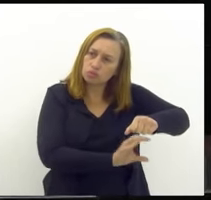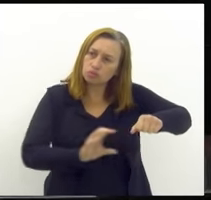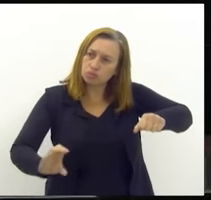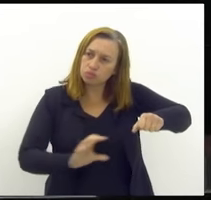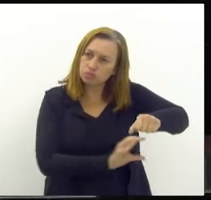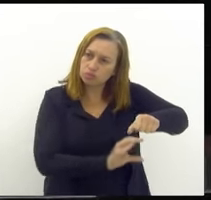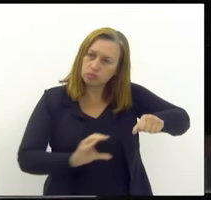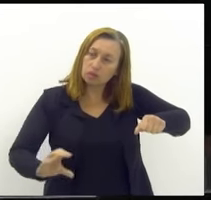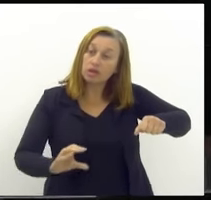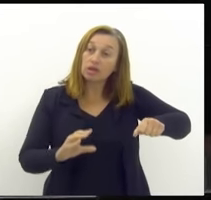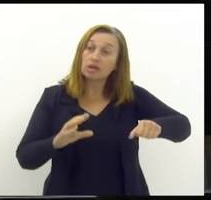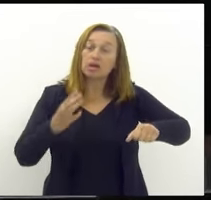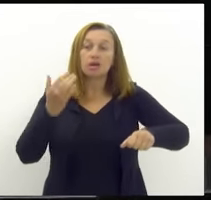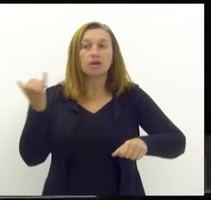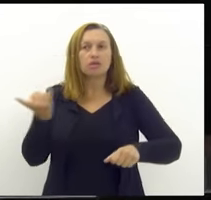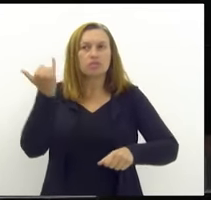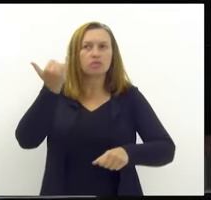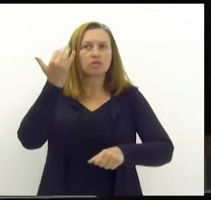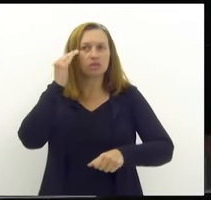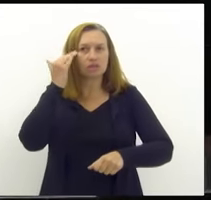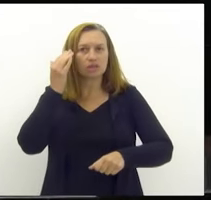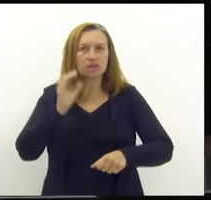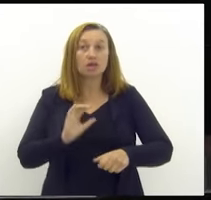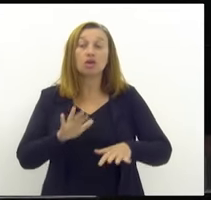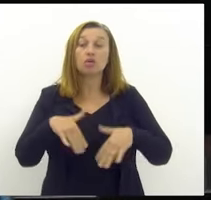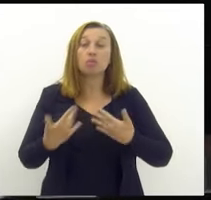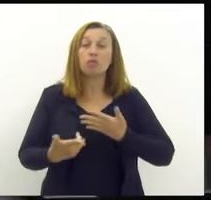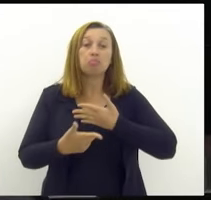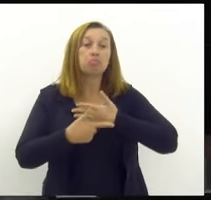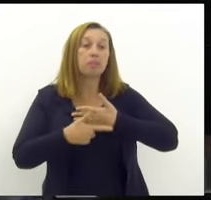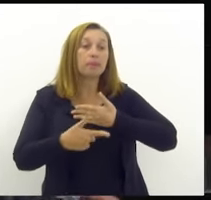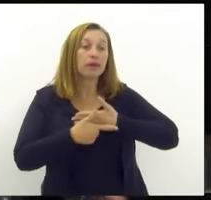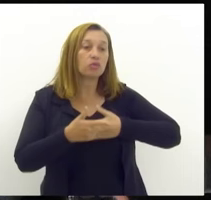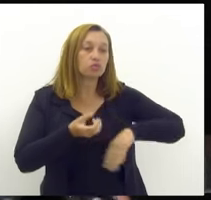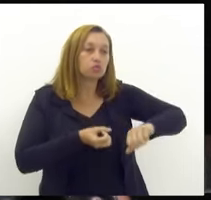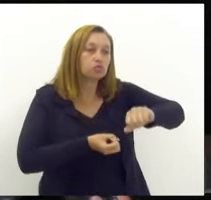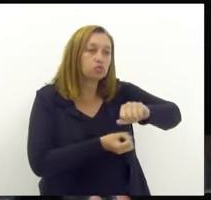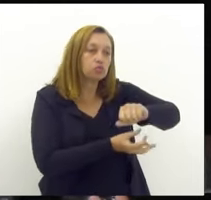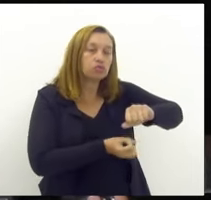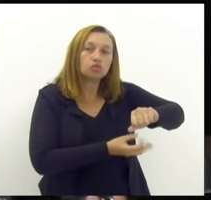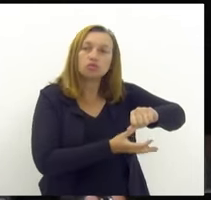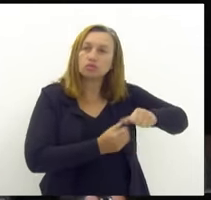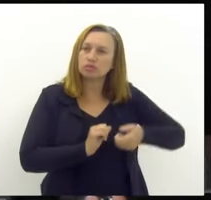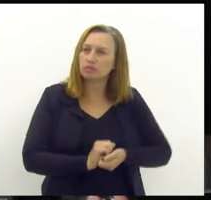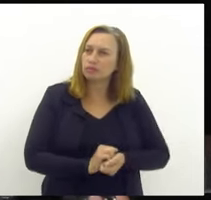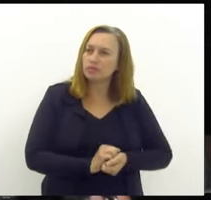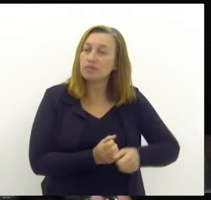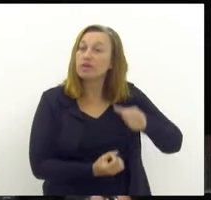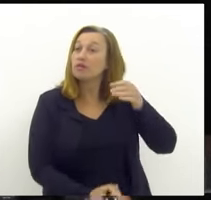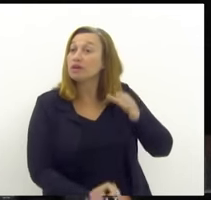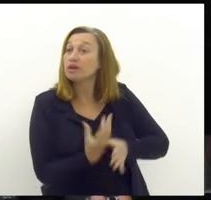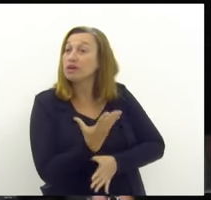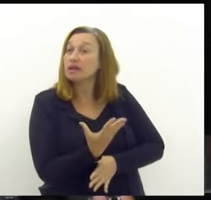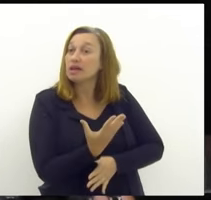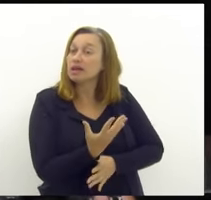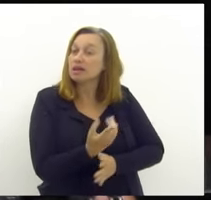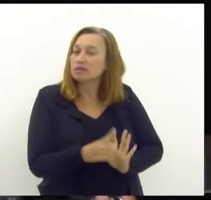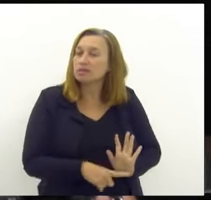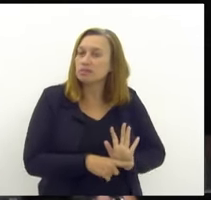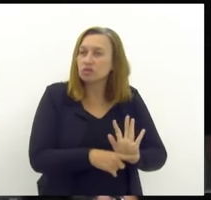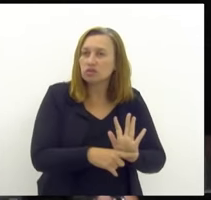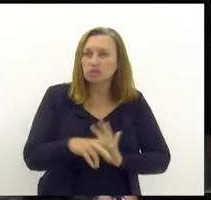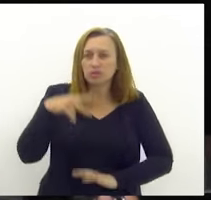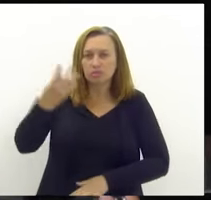é o papel dos Fundos A maioria desses Fundos foi criado Para viabilizar políticas